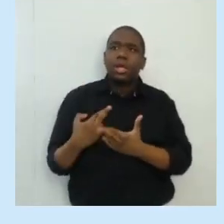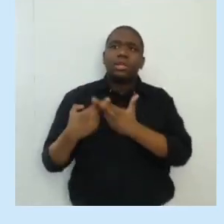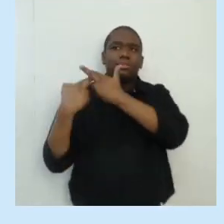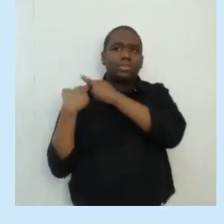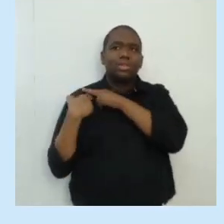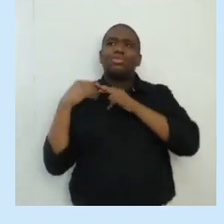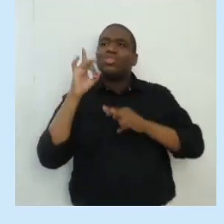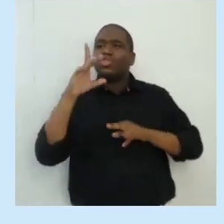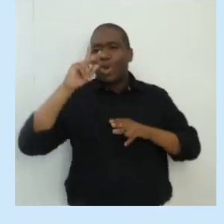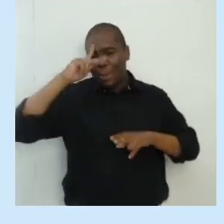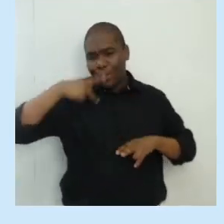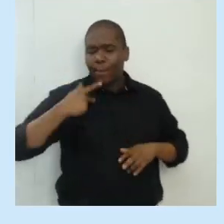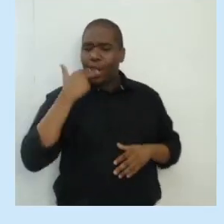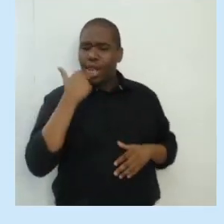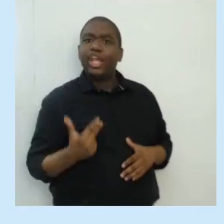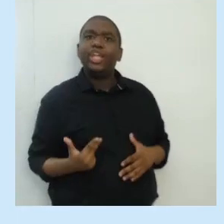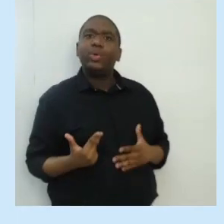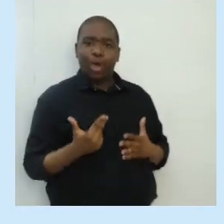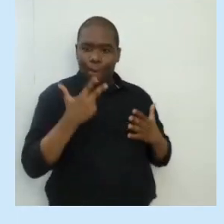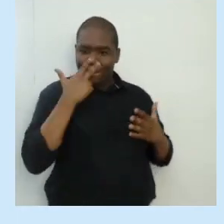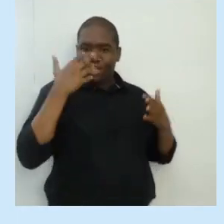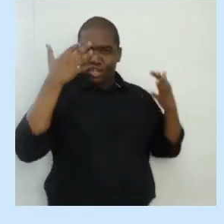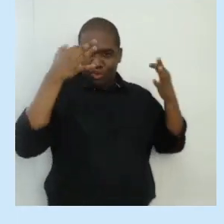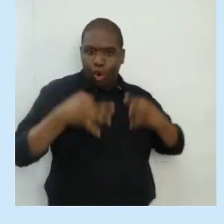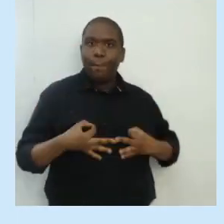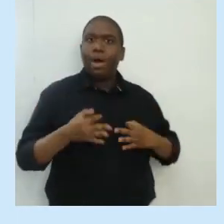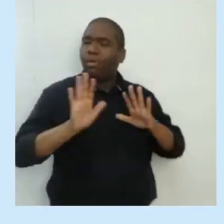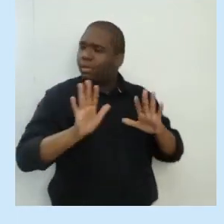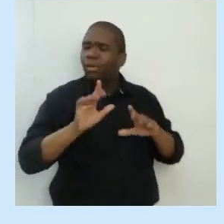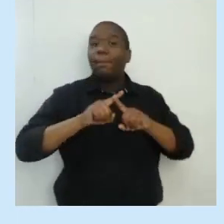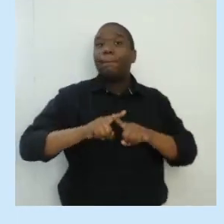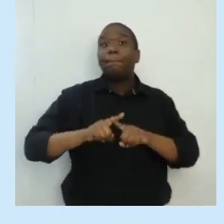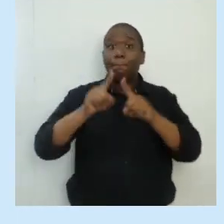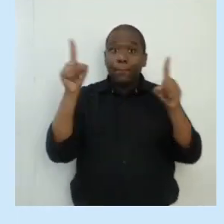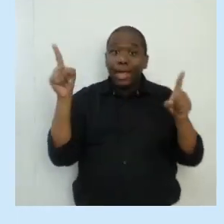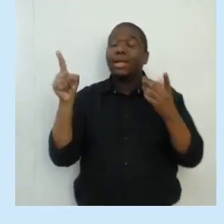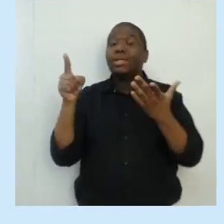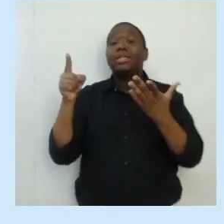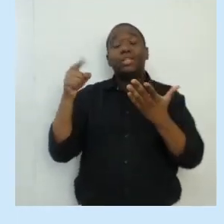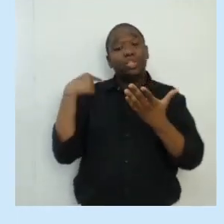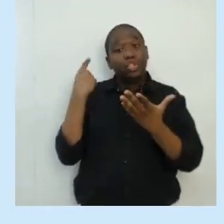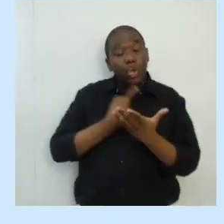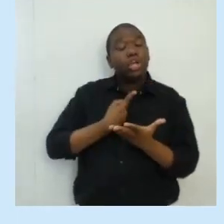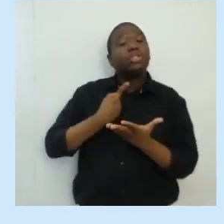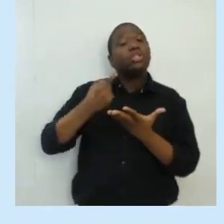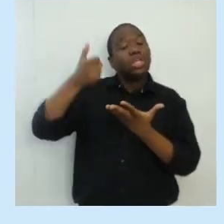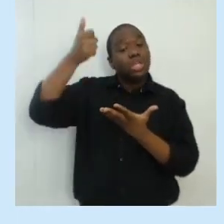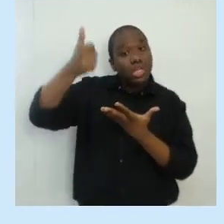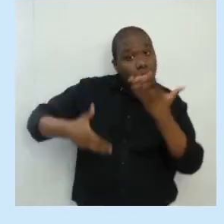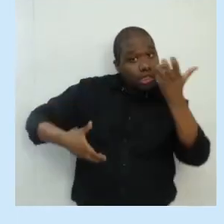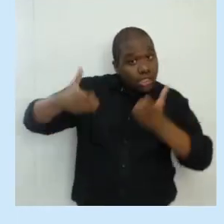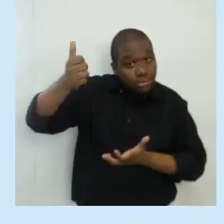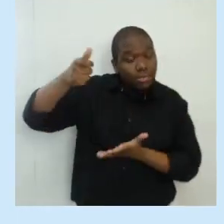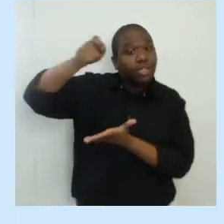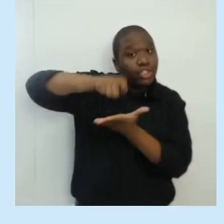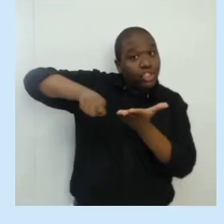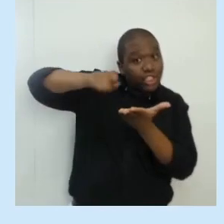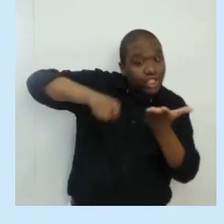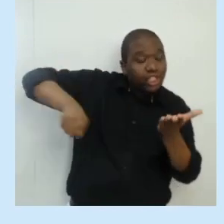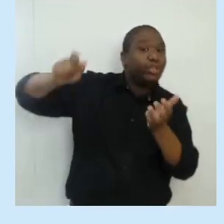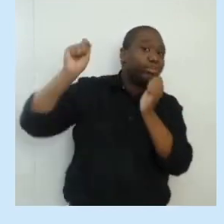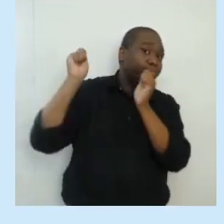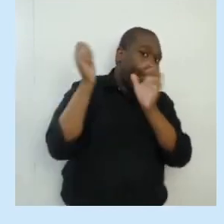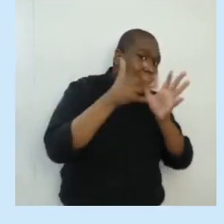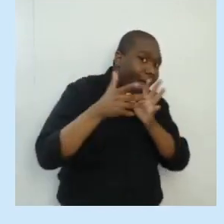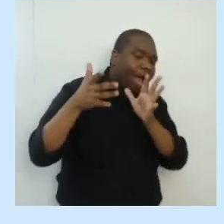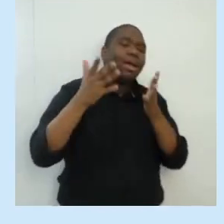a língua, com a formalidade, mas com o que está sendo dito, escrito. Já pensou? Se a